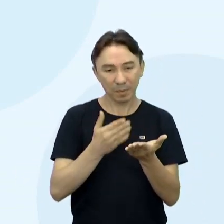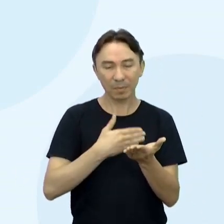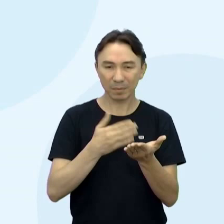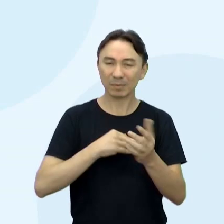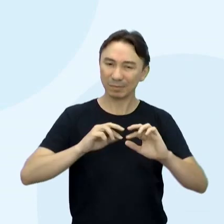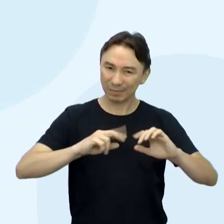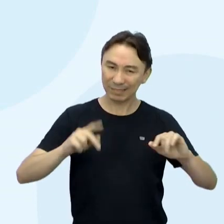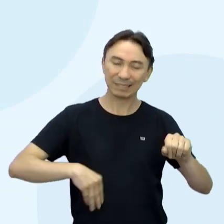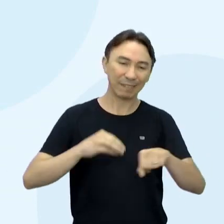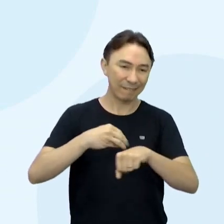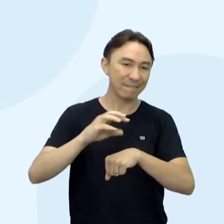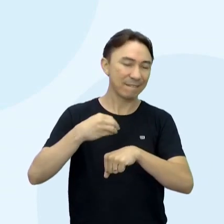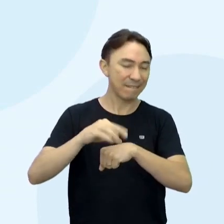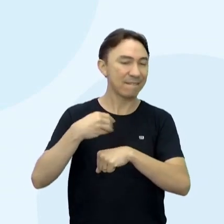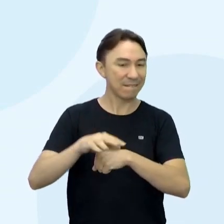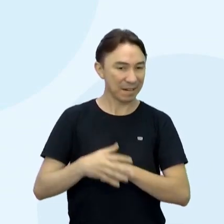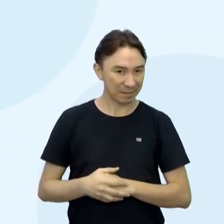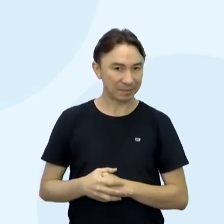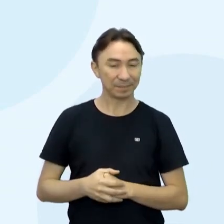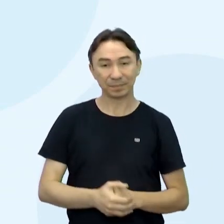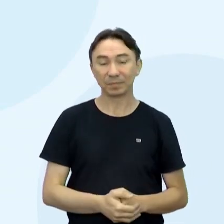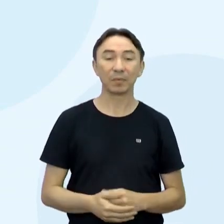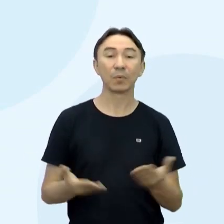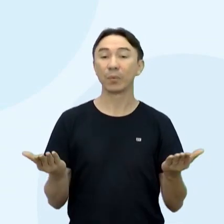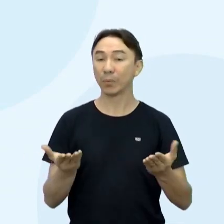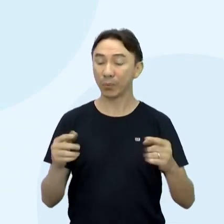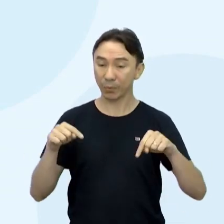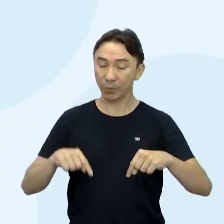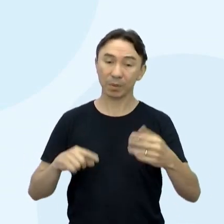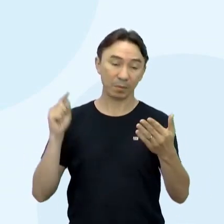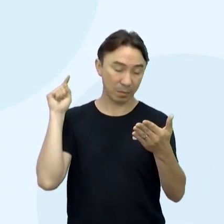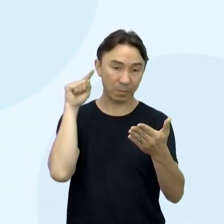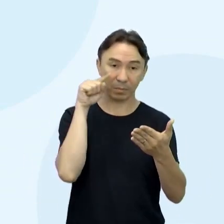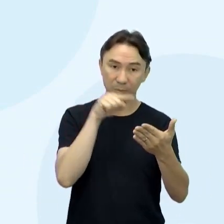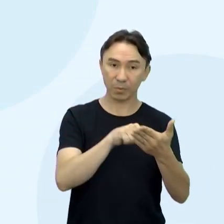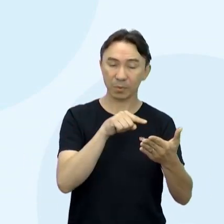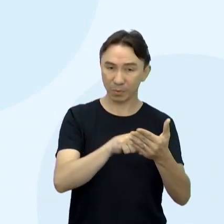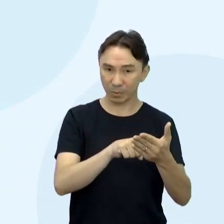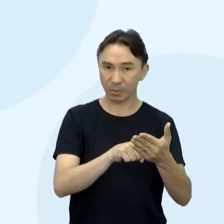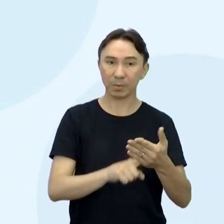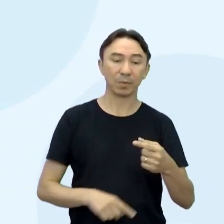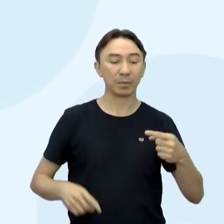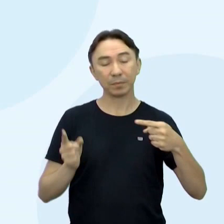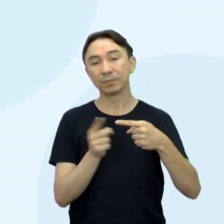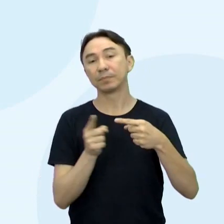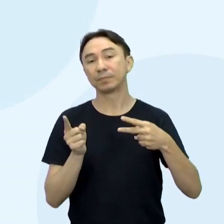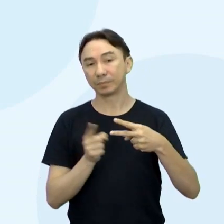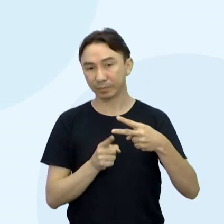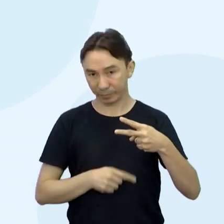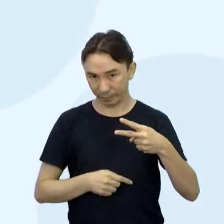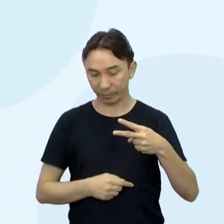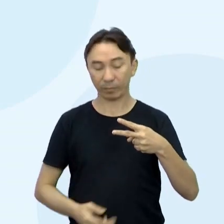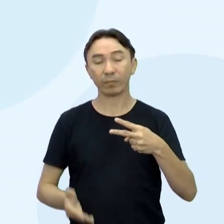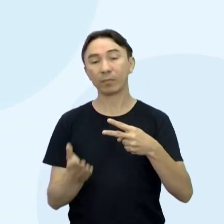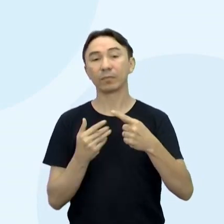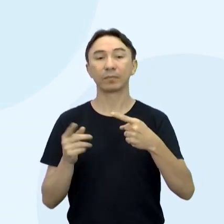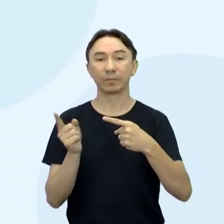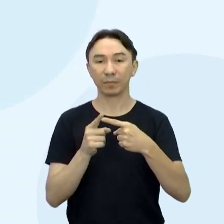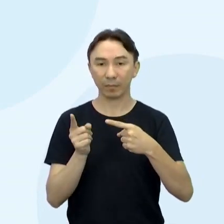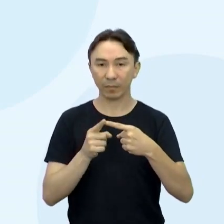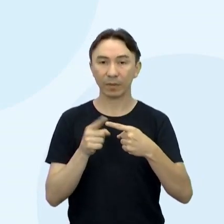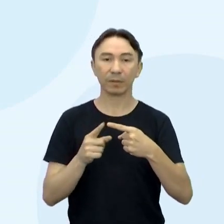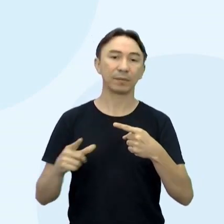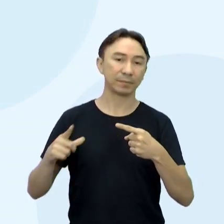E o objetivo, né, os objetivos dessa nossa ATPC é apresentar a dinâmica das unidades